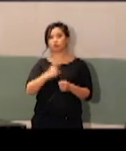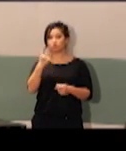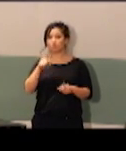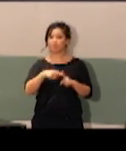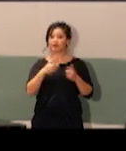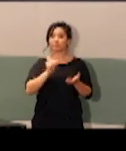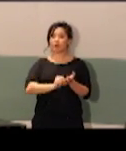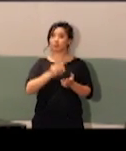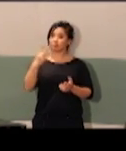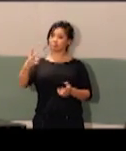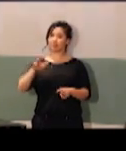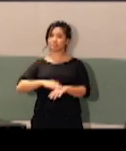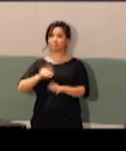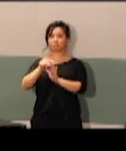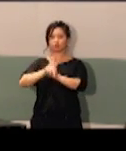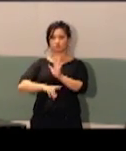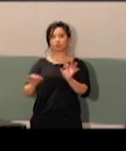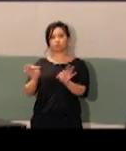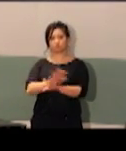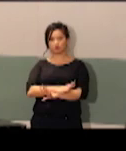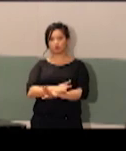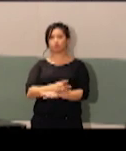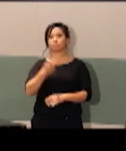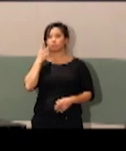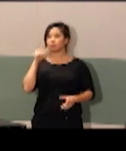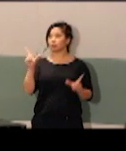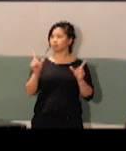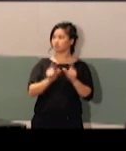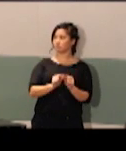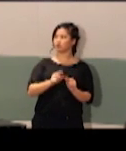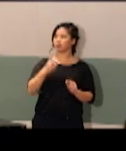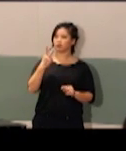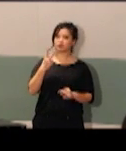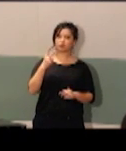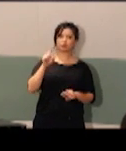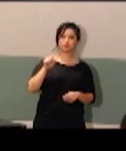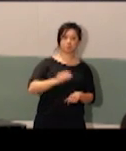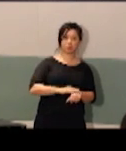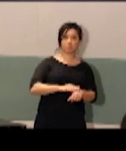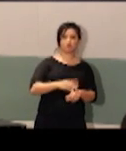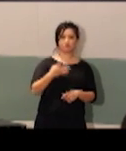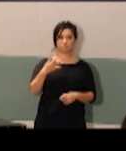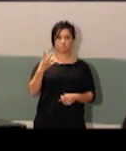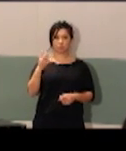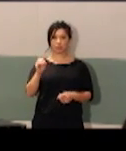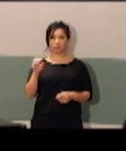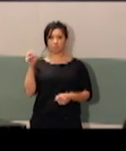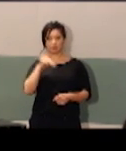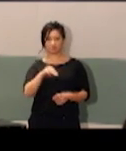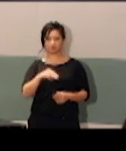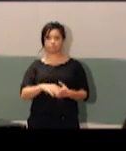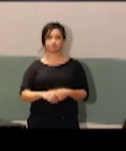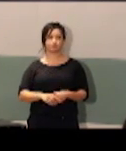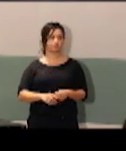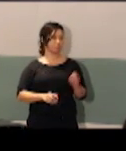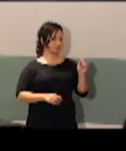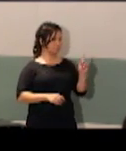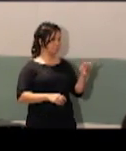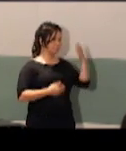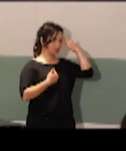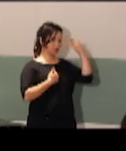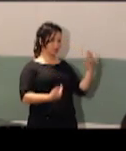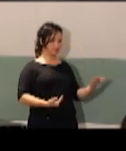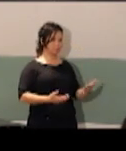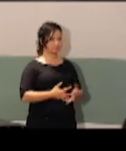população e reduzir o tempo de viagem, né, de 2 horas para 40 minutos e ter tempo para viver. Muito obrigada, candidato. Próximo